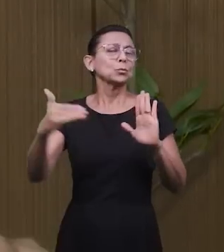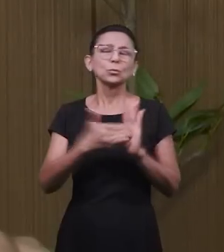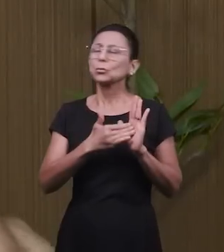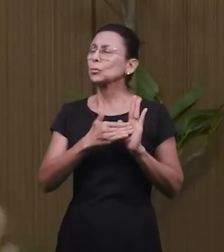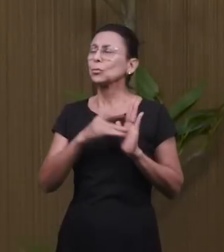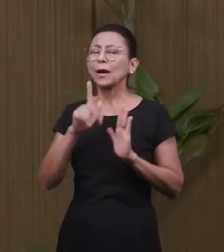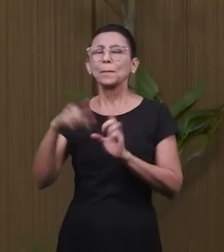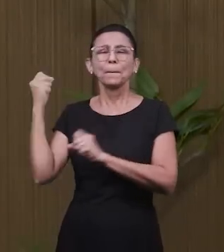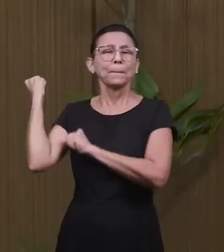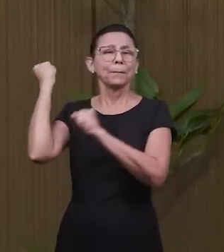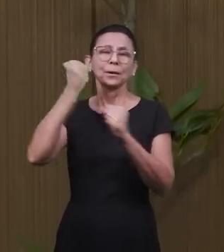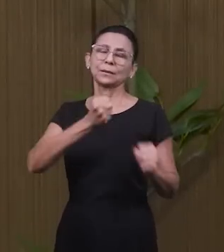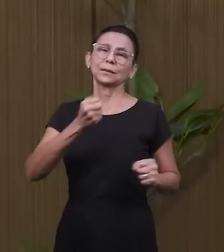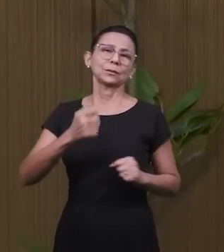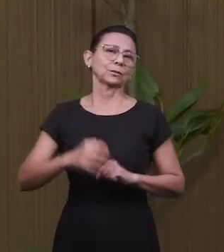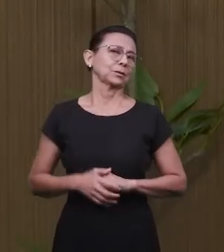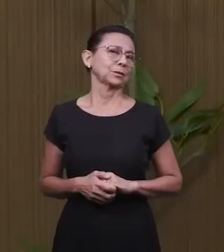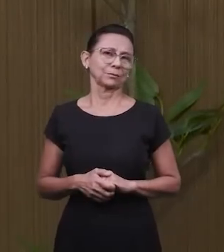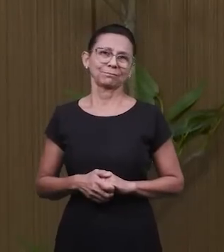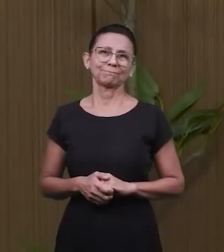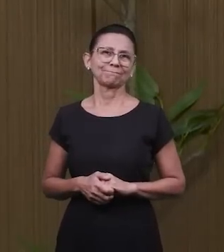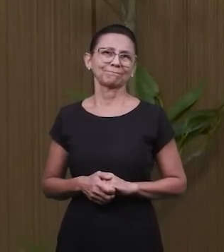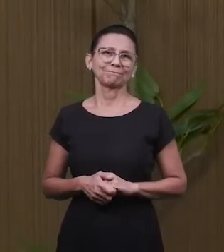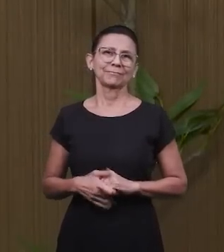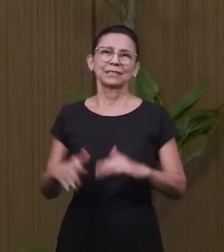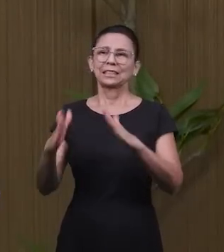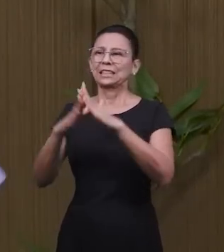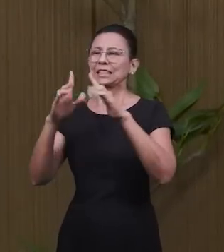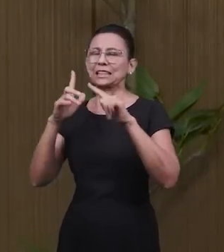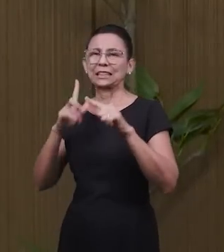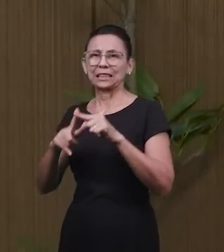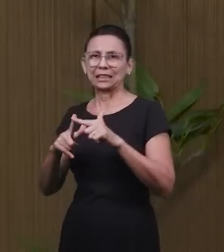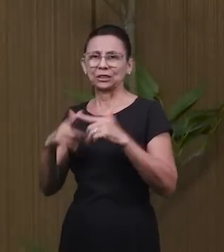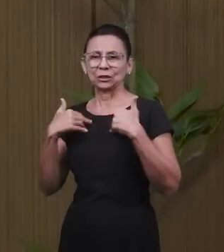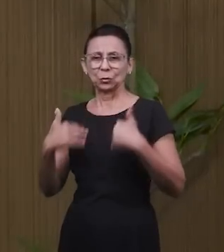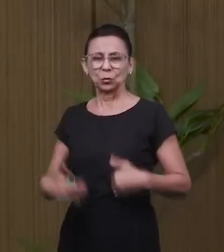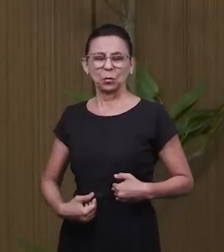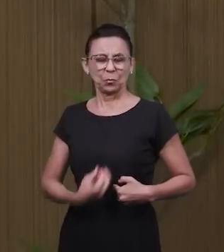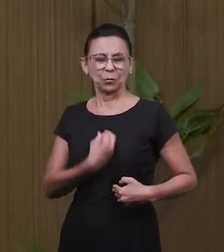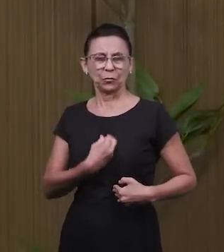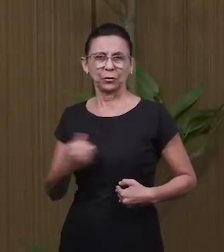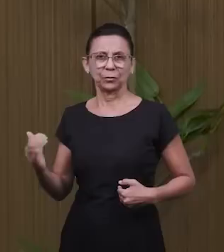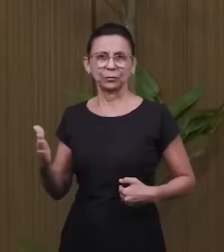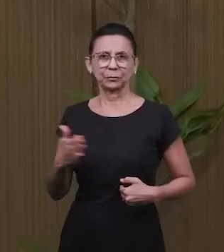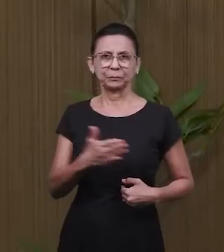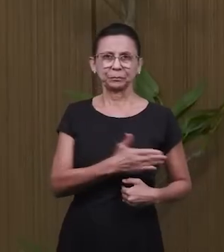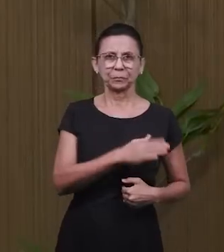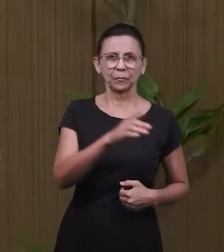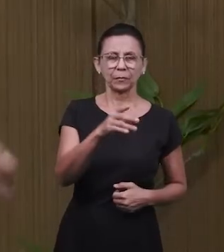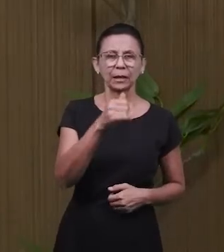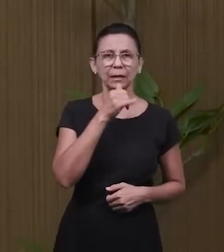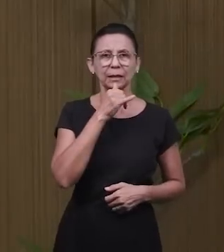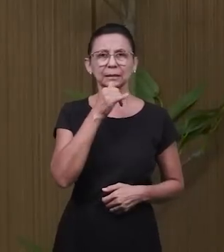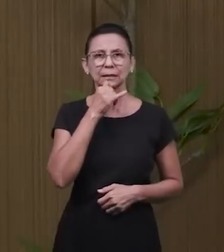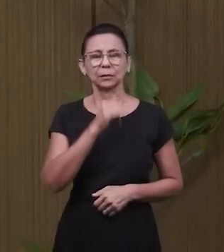essa experiência, que é a igreja, corpo vivo, onde alguém entra num culto e a igreja está reunida, porque a